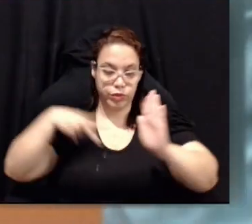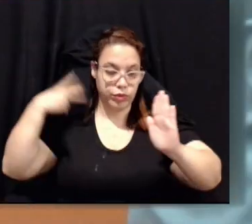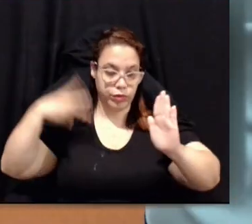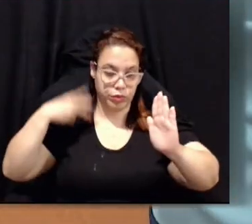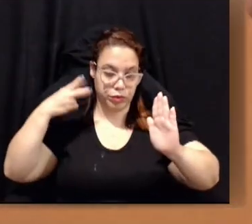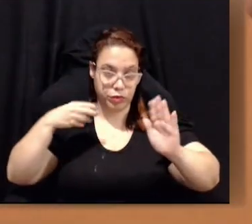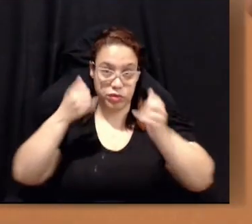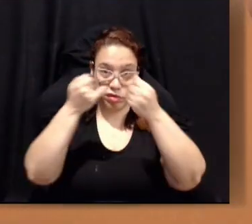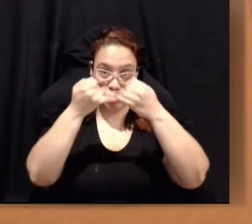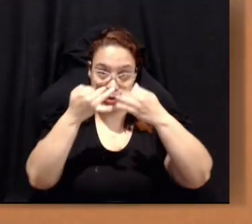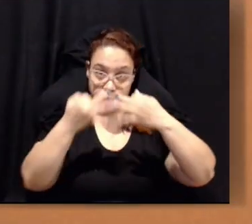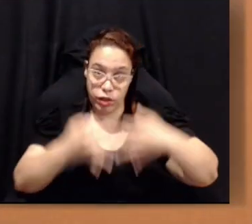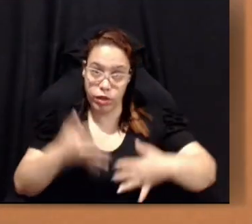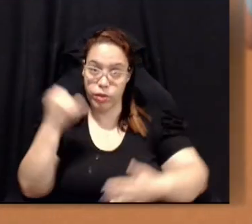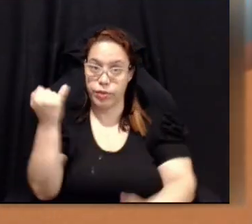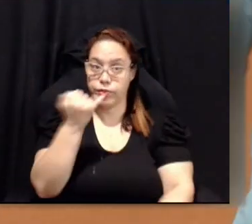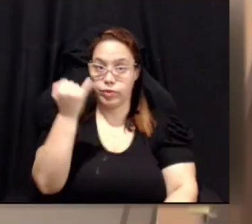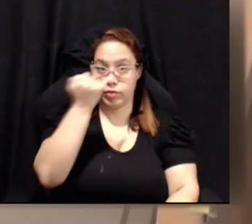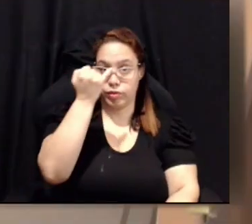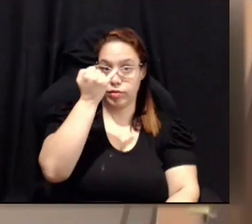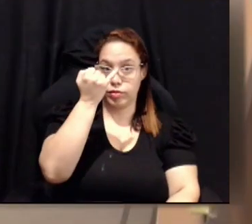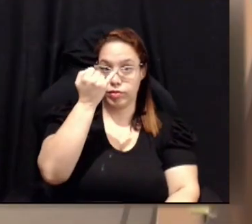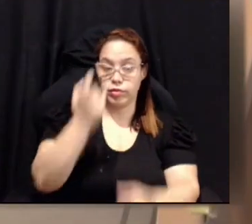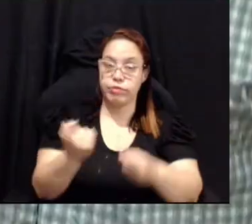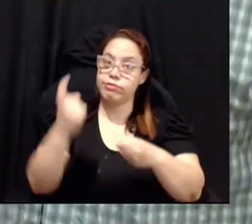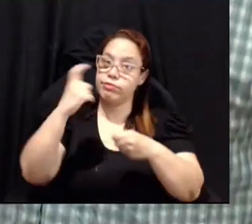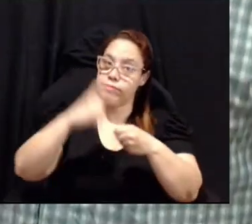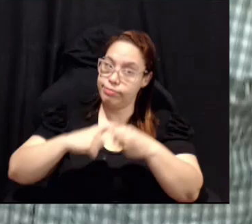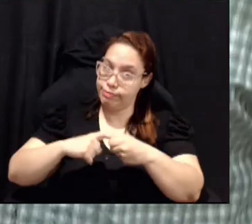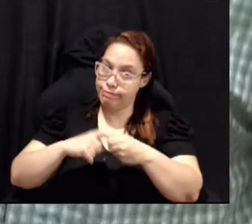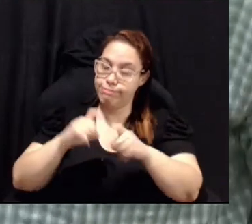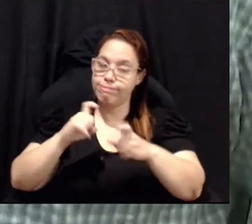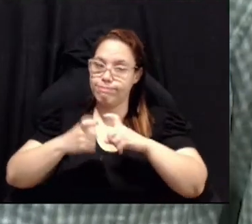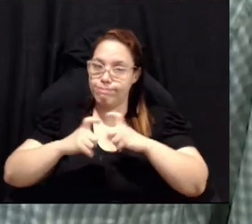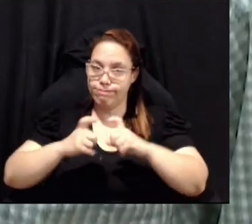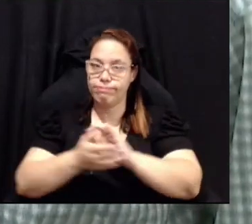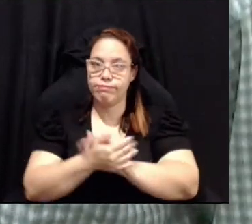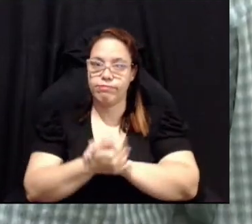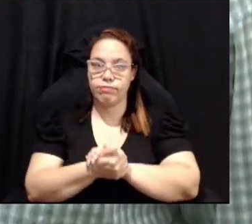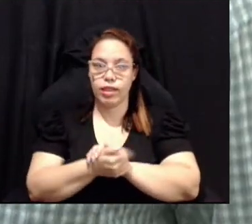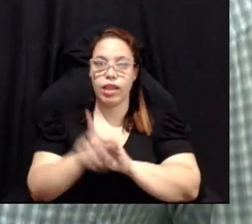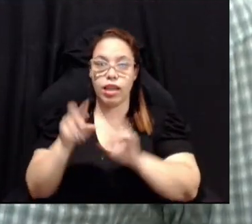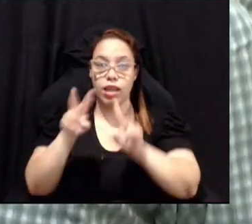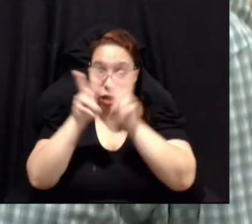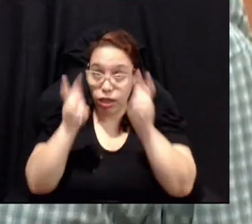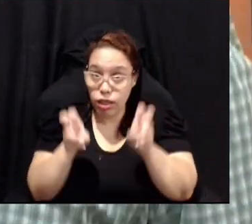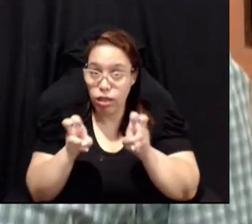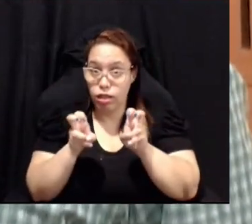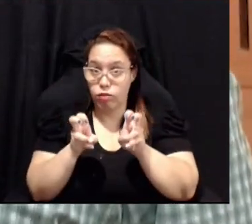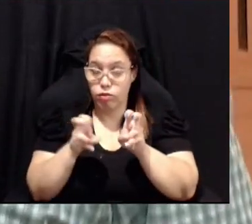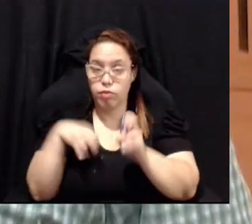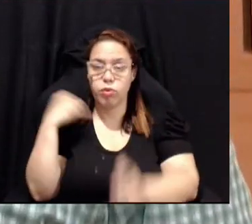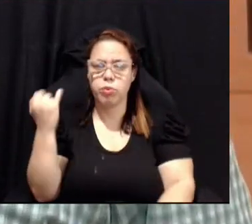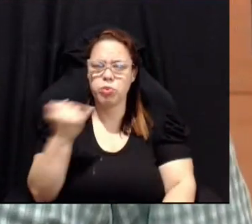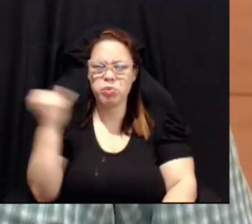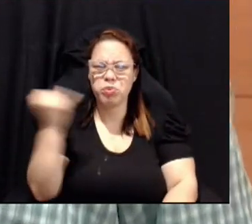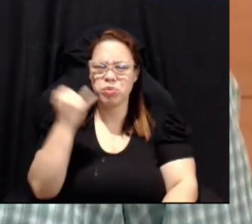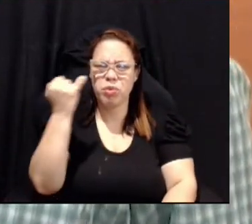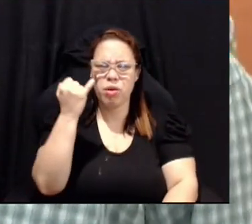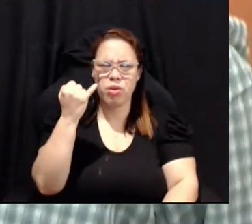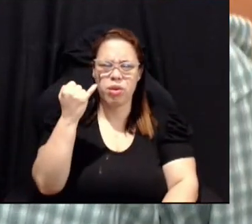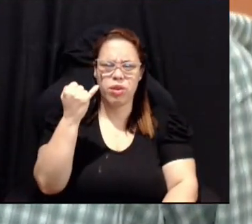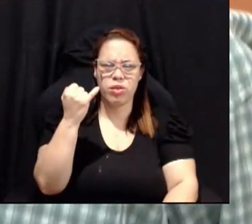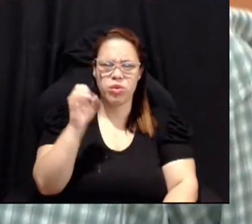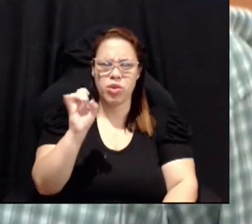explicou a importância da retomada das reuniões. Esse tema é fundamental para a gente tratar, não apenas